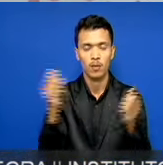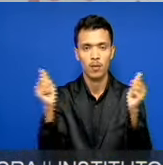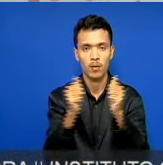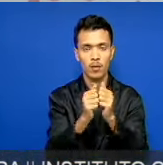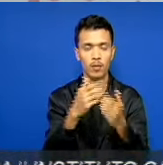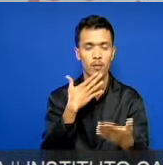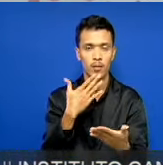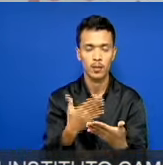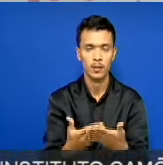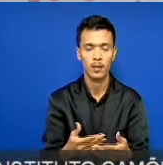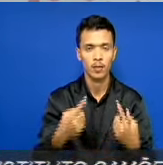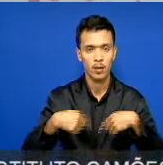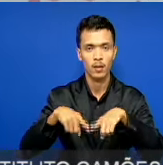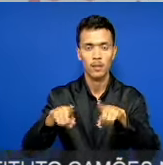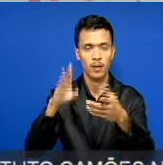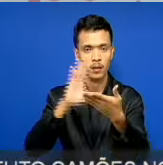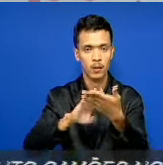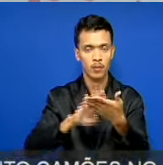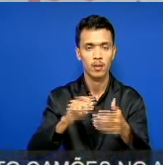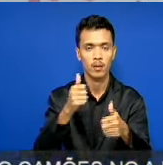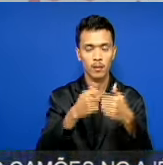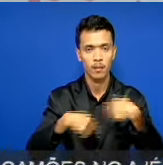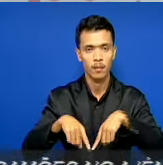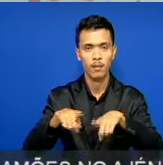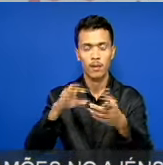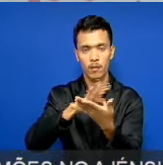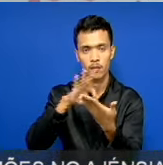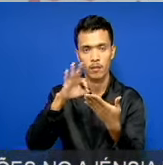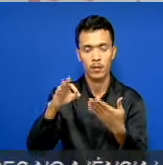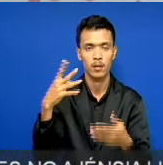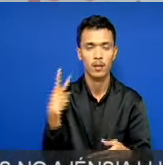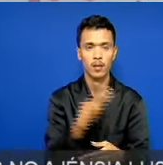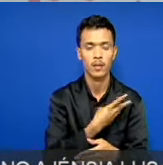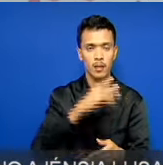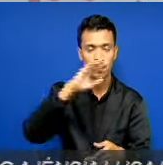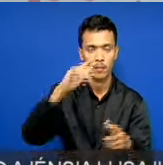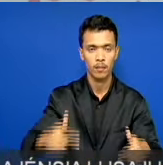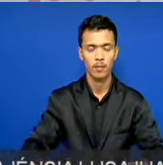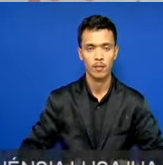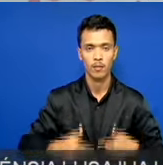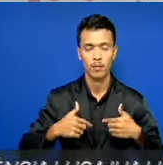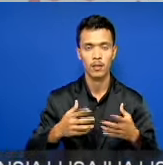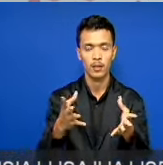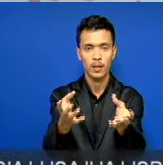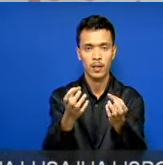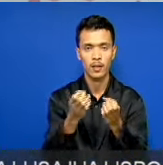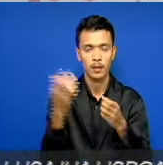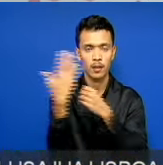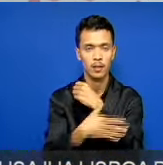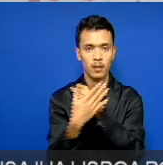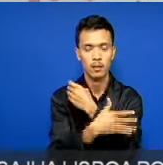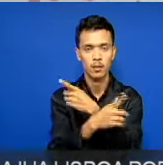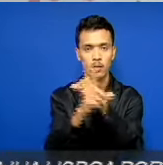escola, ba cursus, para ita si moris, matibian barak po vida bane, hakarak rai ne libertada ne, povo